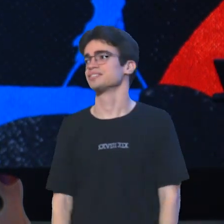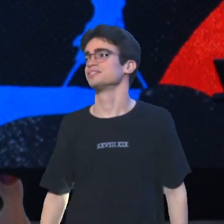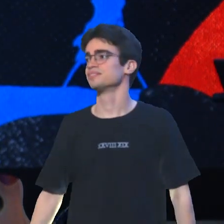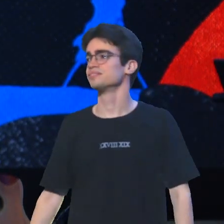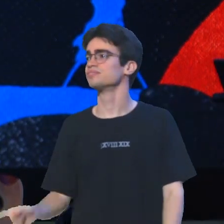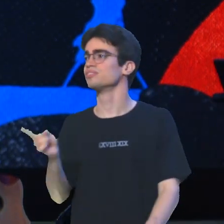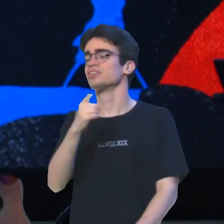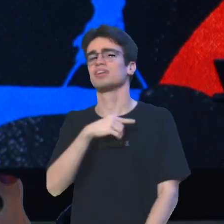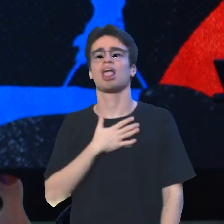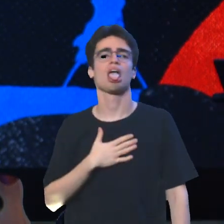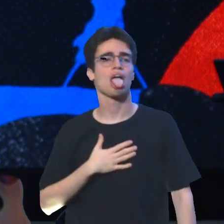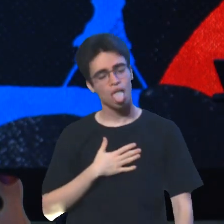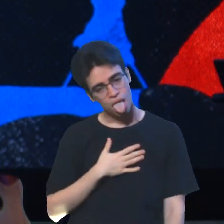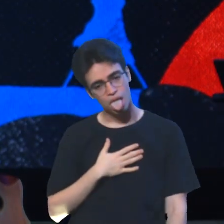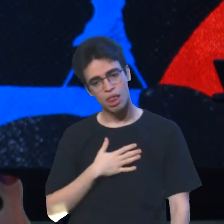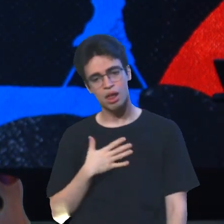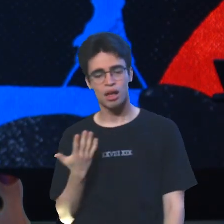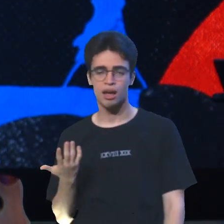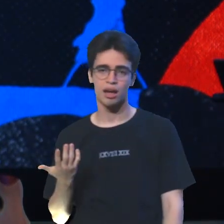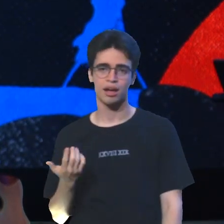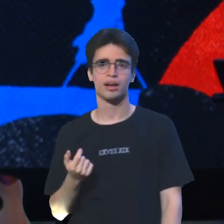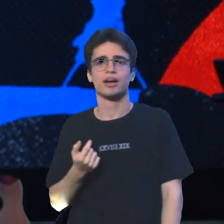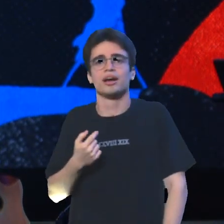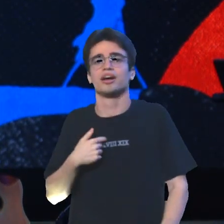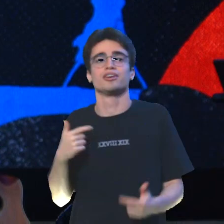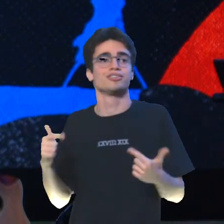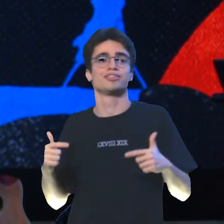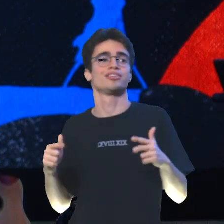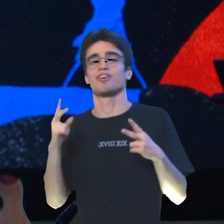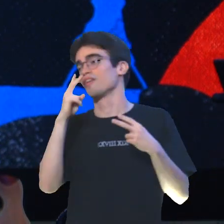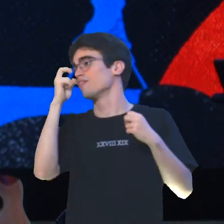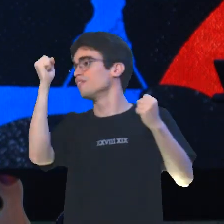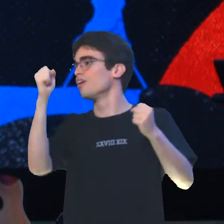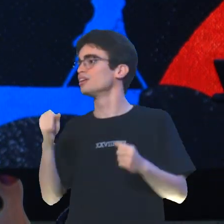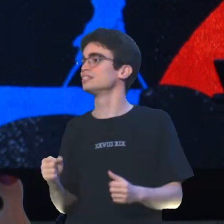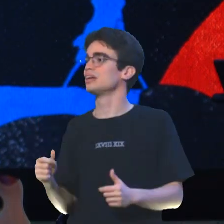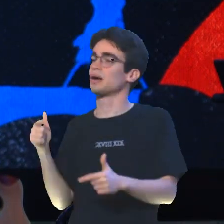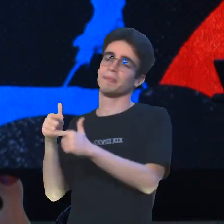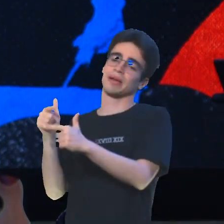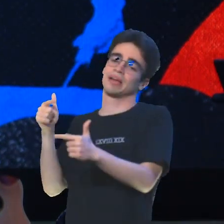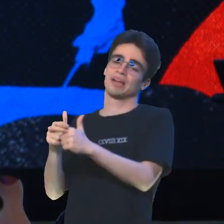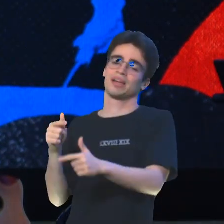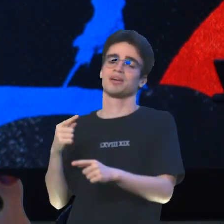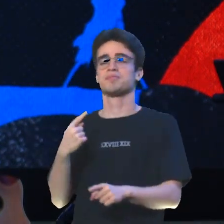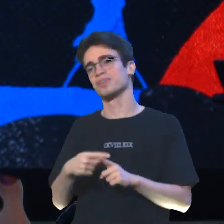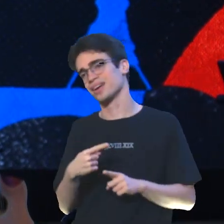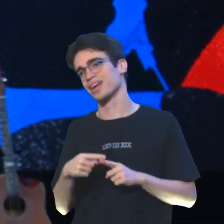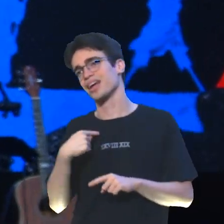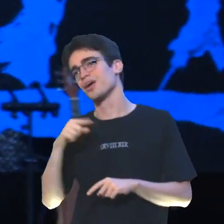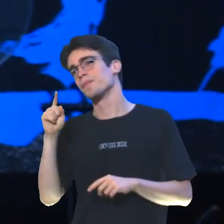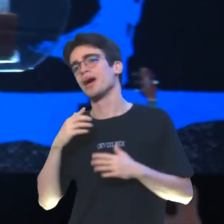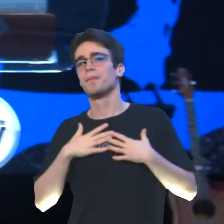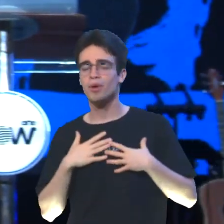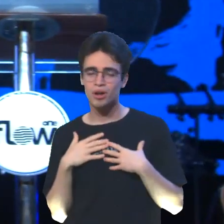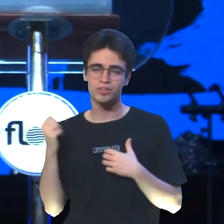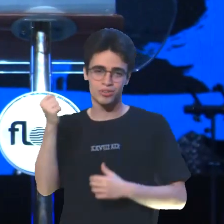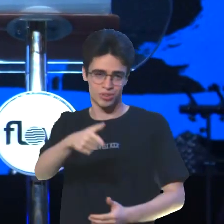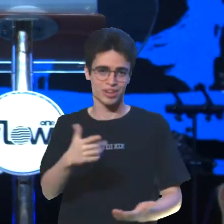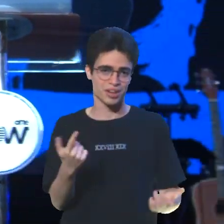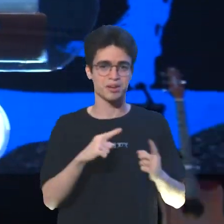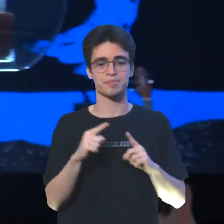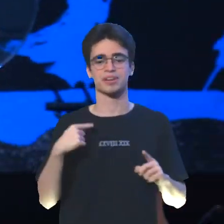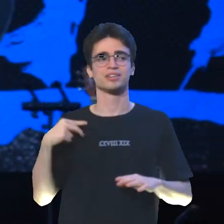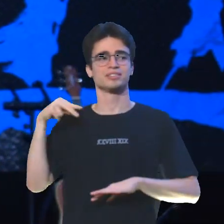Vocês estão muito mortos, né, gente? Eu não tenho nem forças para dar bronca em vocês, porque eu estou mais morto que vocês. Mas eu estou